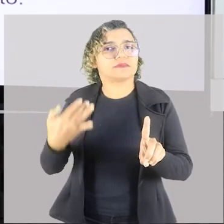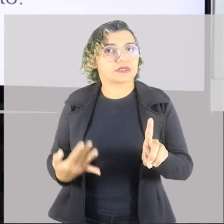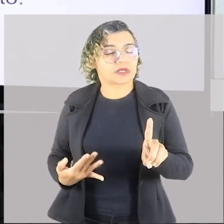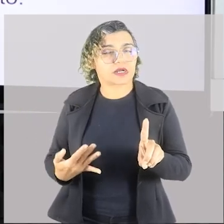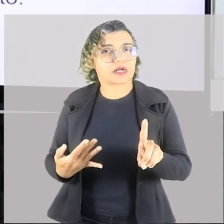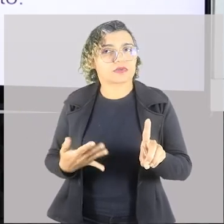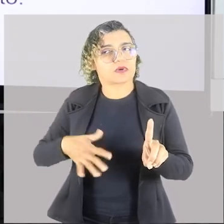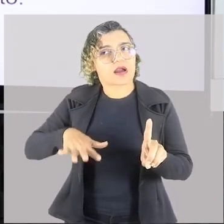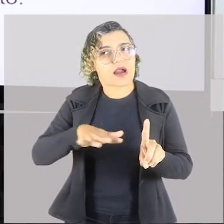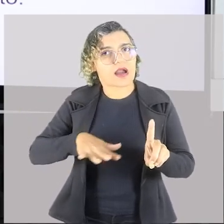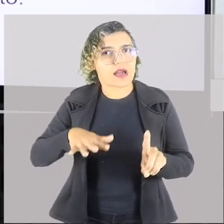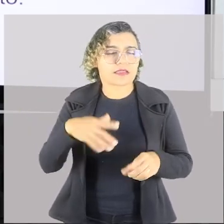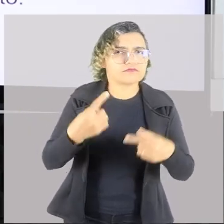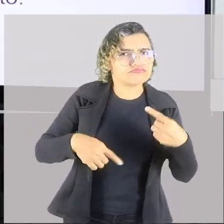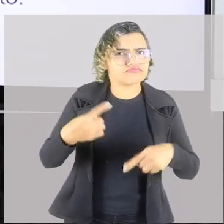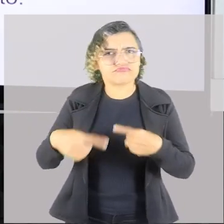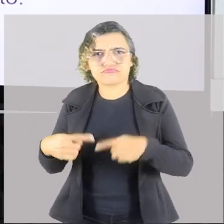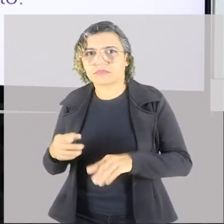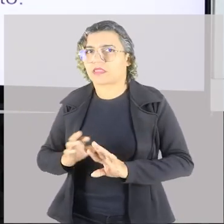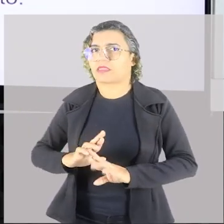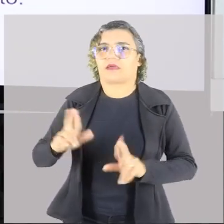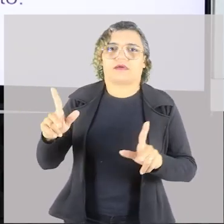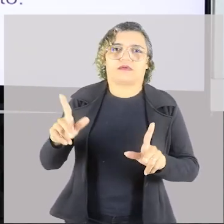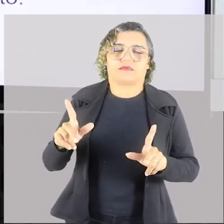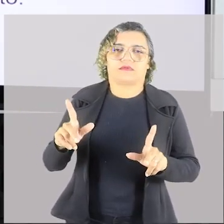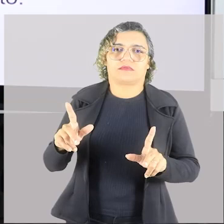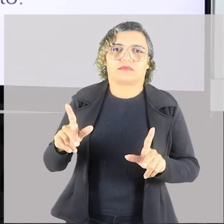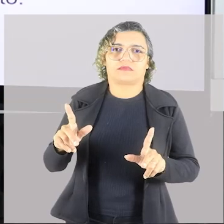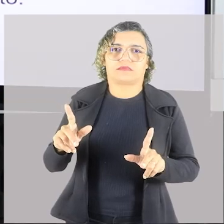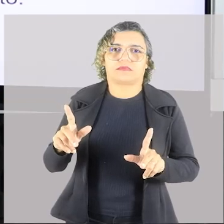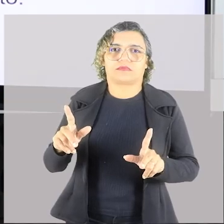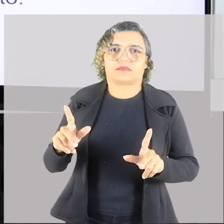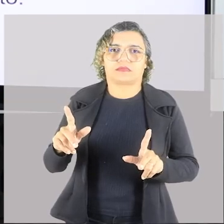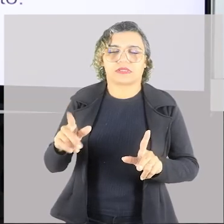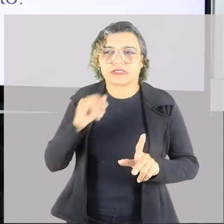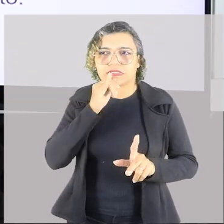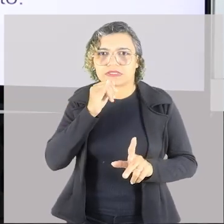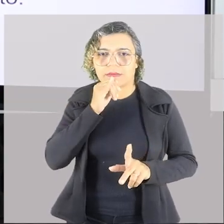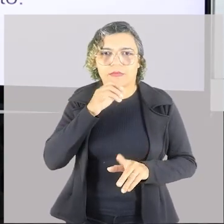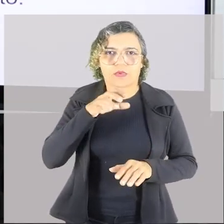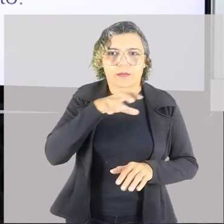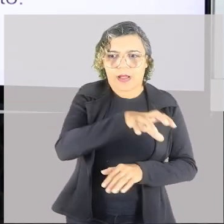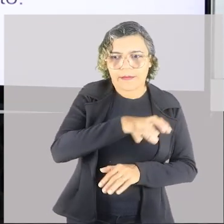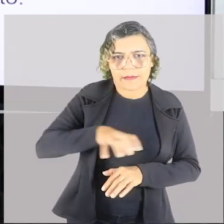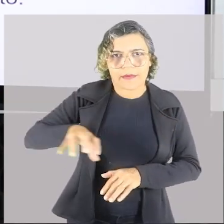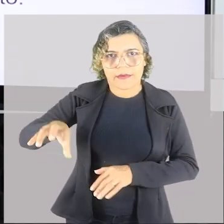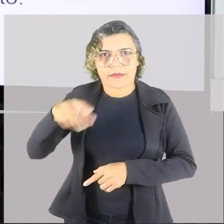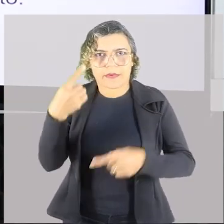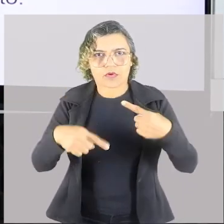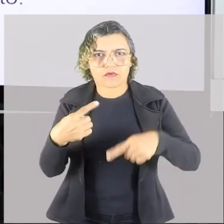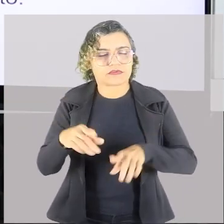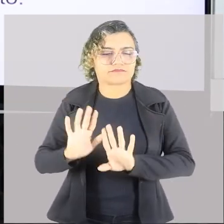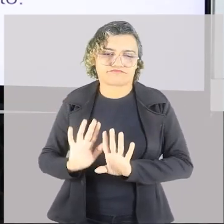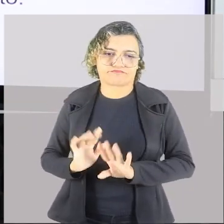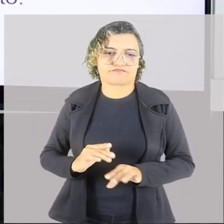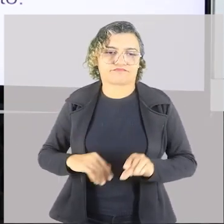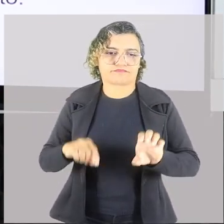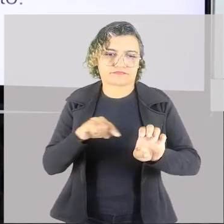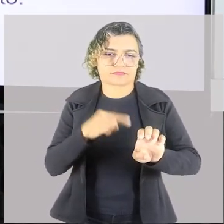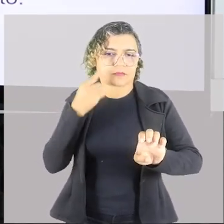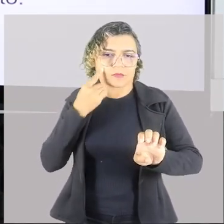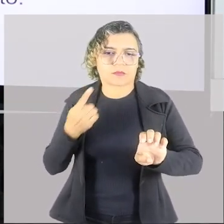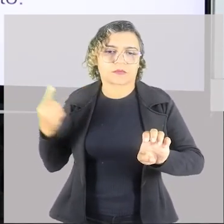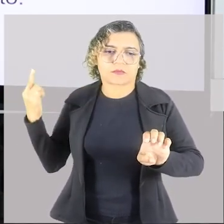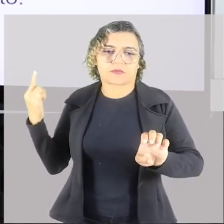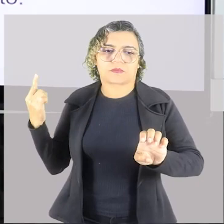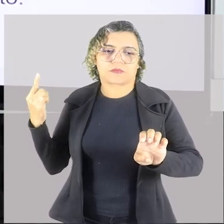conflito, a gente está falando de culturas diferentes, que não necessariamente tem entre elas conflito, certo? Reconhecimento mútuo entre os povos.